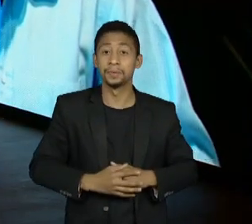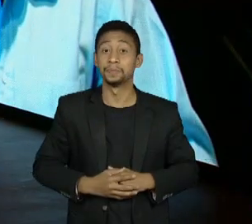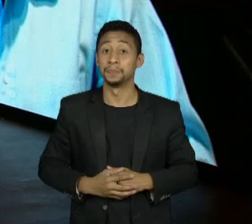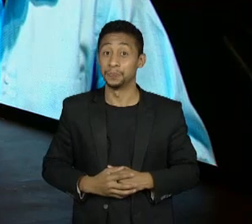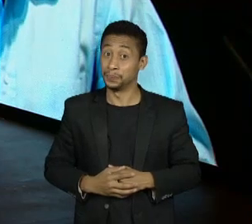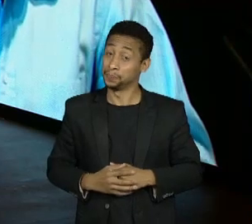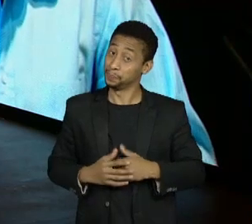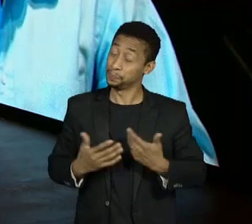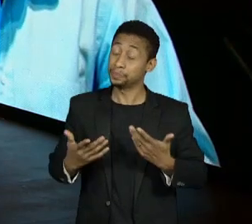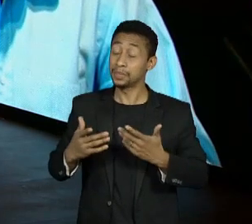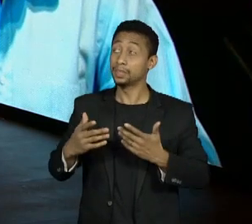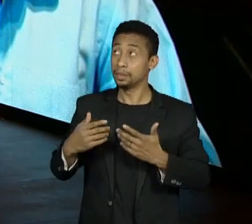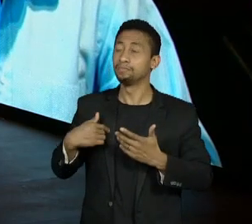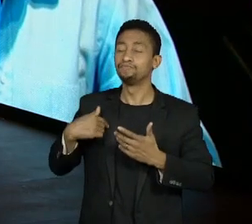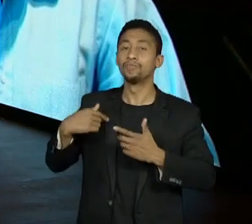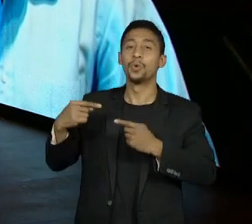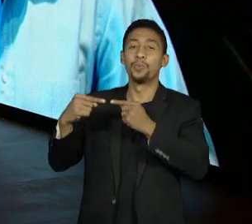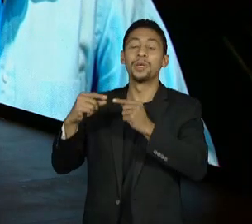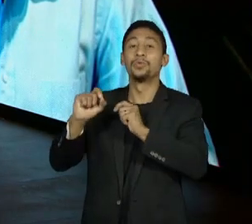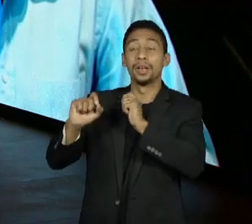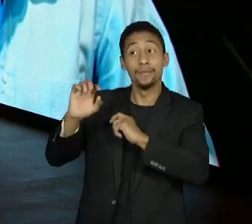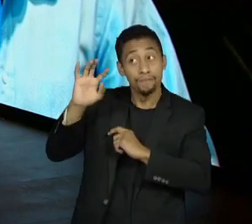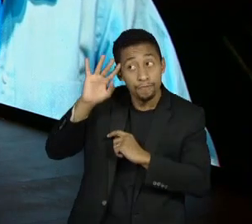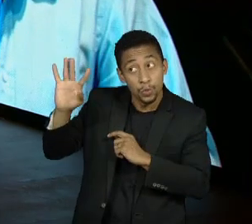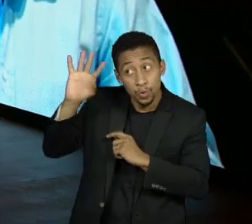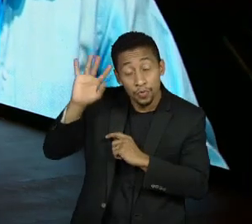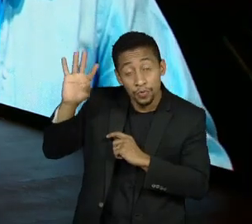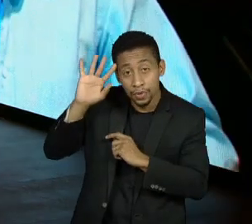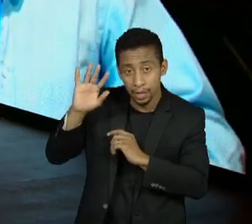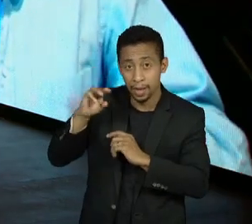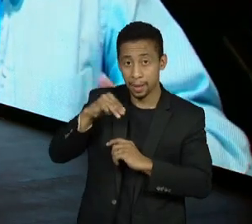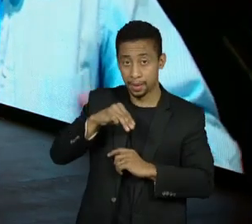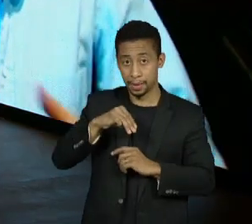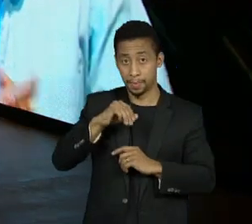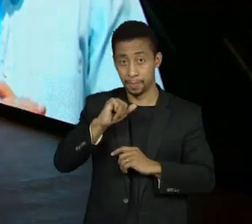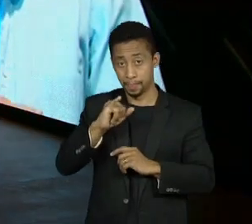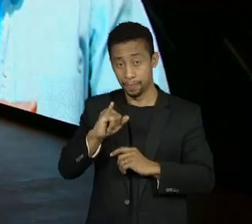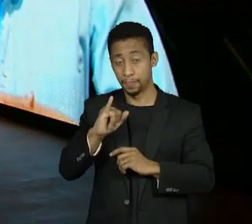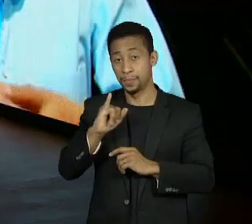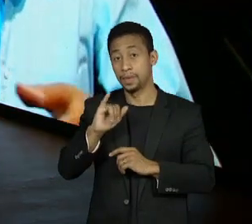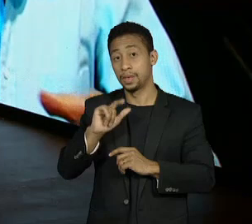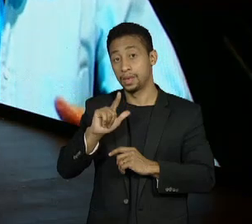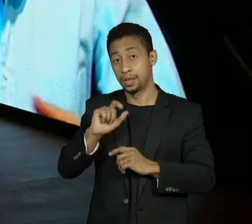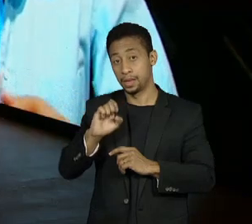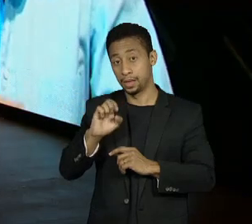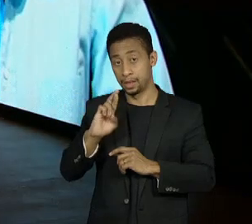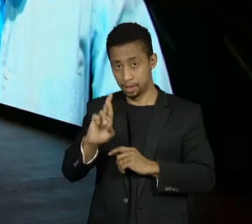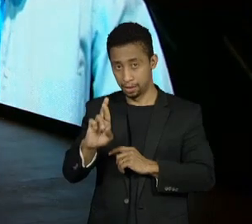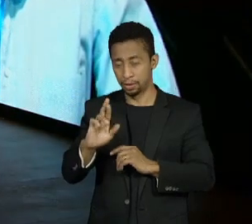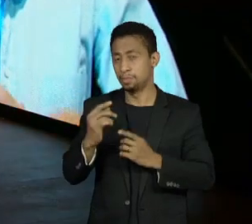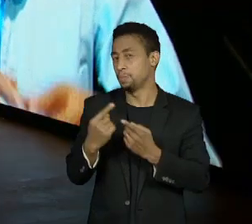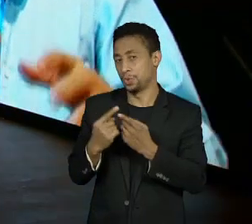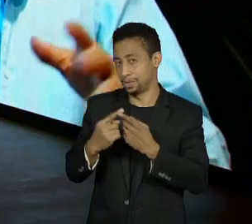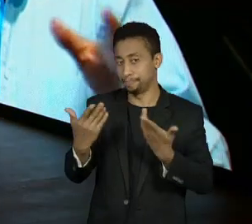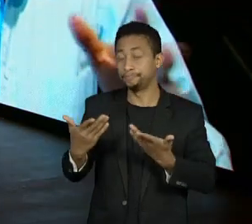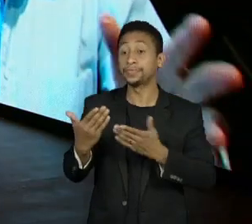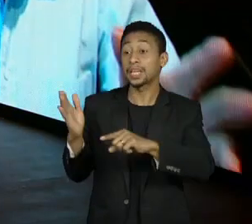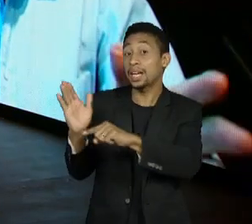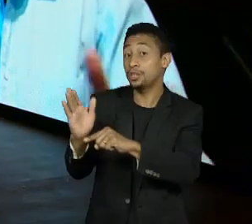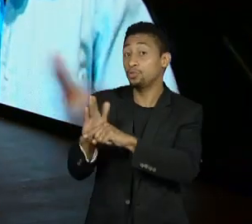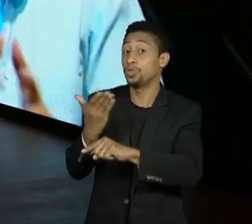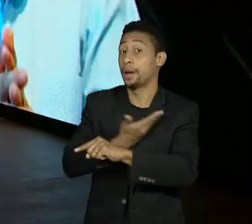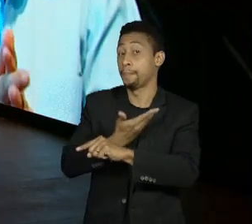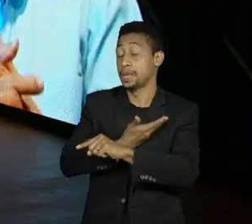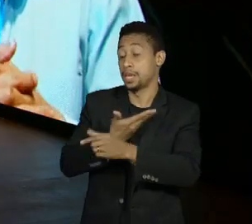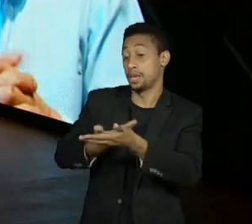A filosofia de vida. Horácio está de bem com a vida, ele ajuda os amigos, ele